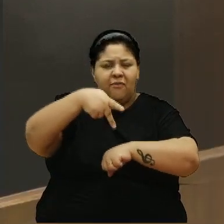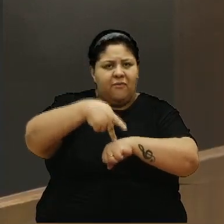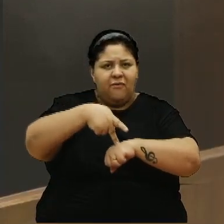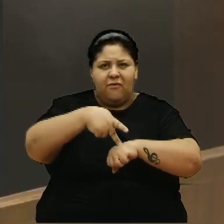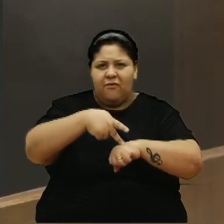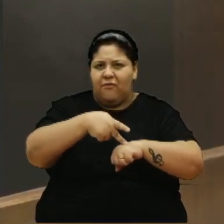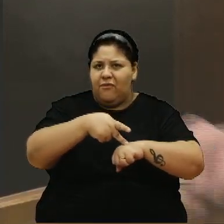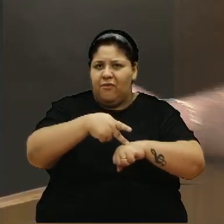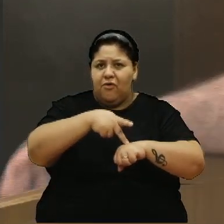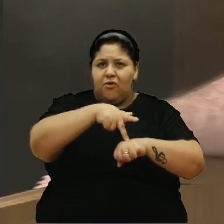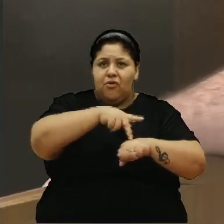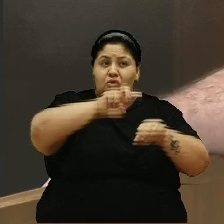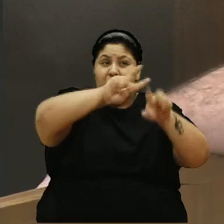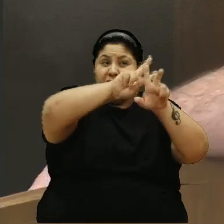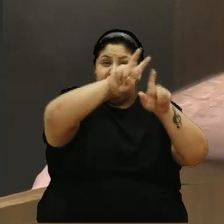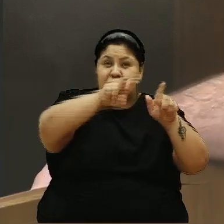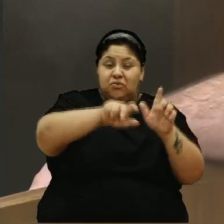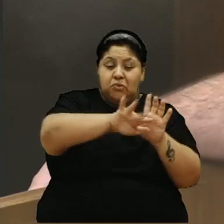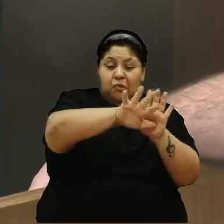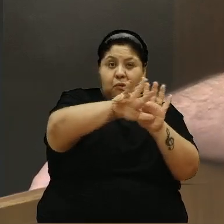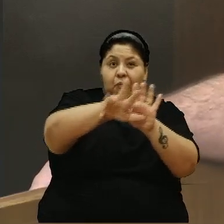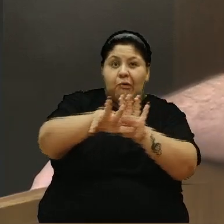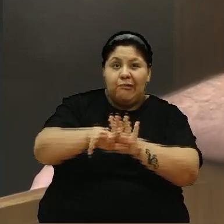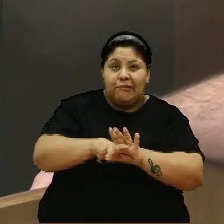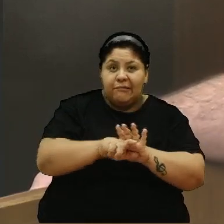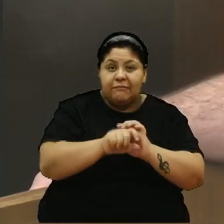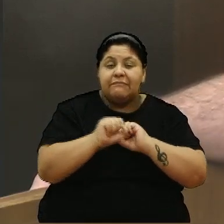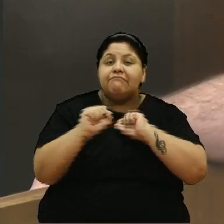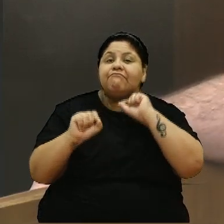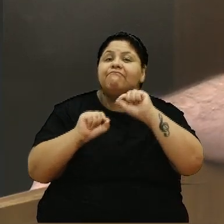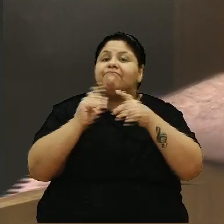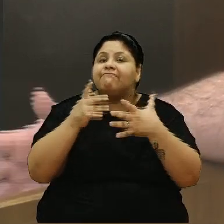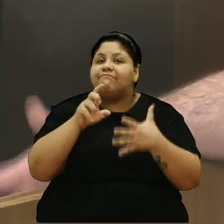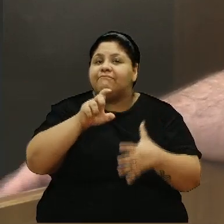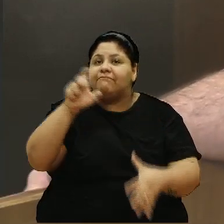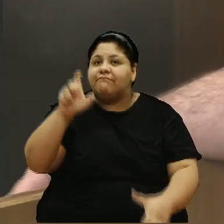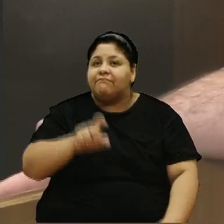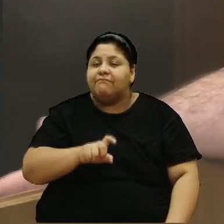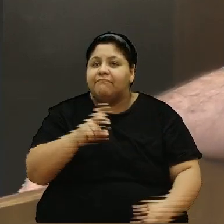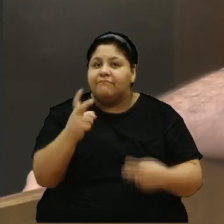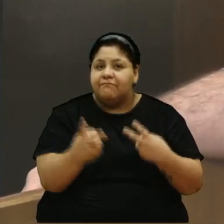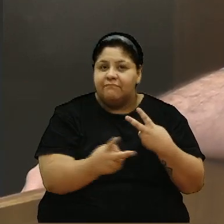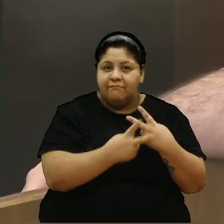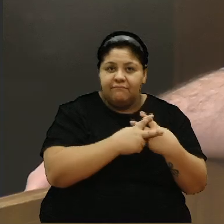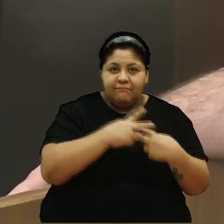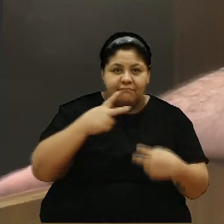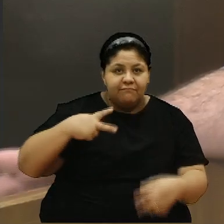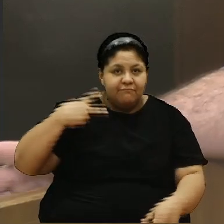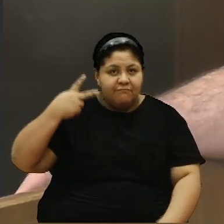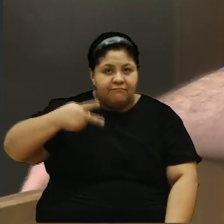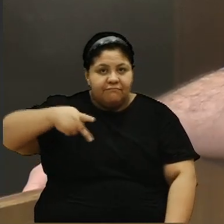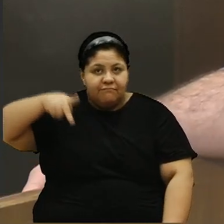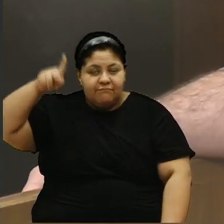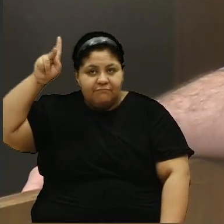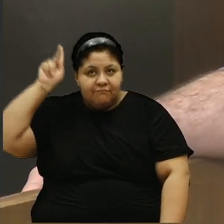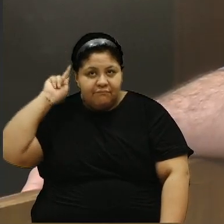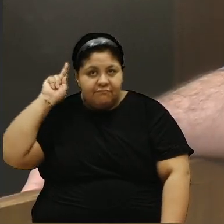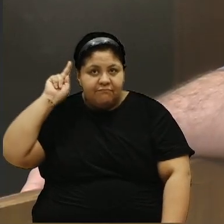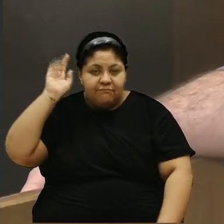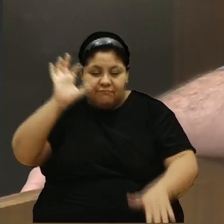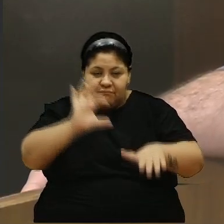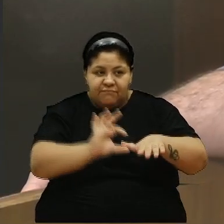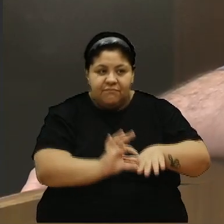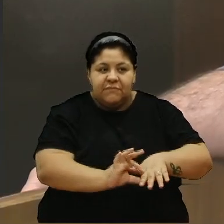corrupção. Quem diria que um ex-presidiário, vereador Iaco, e descondenado que